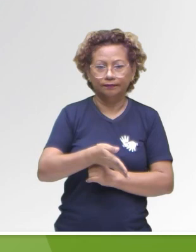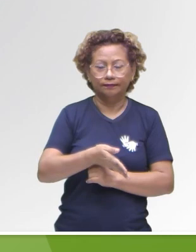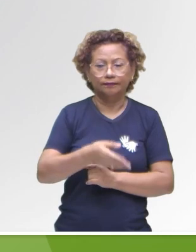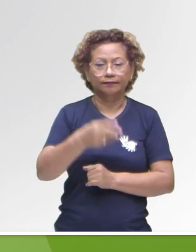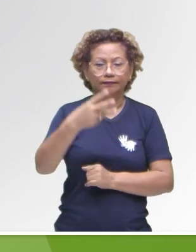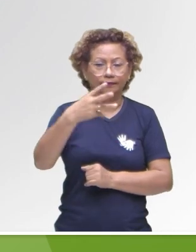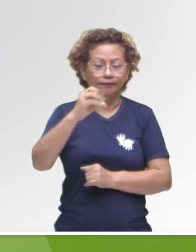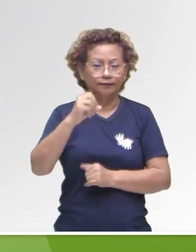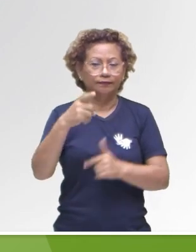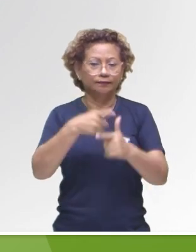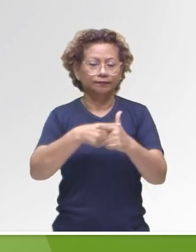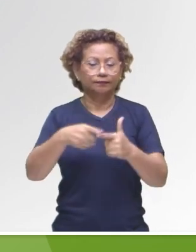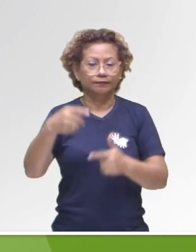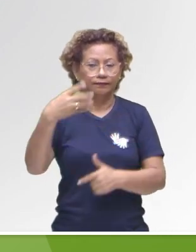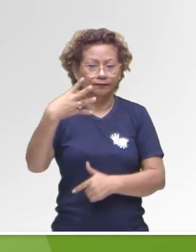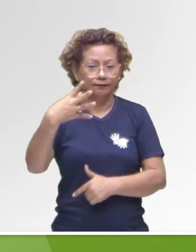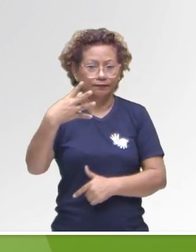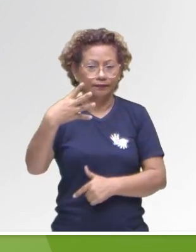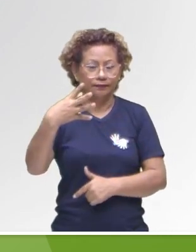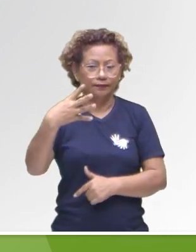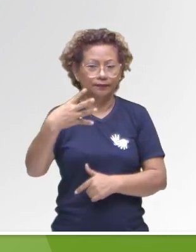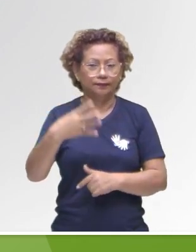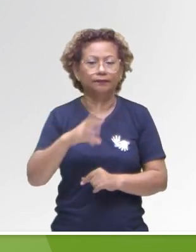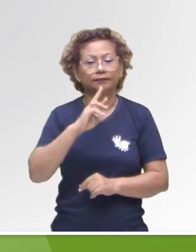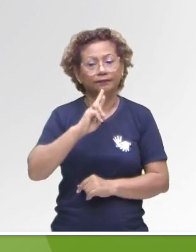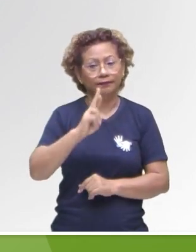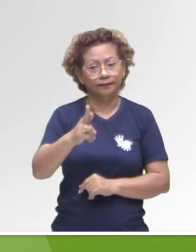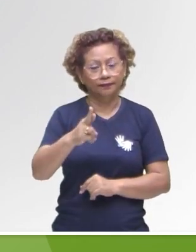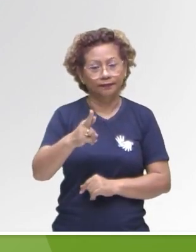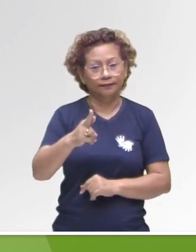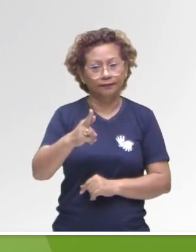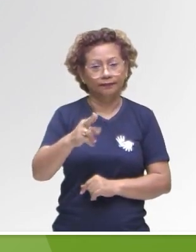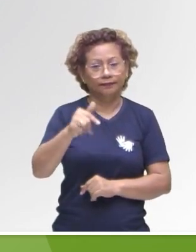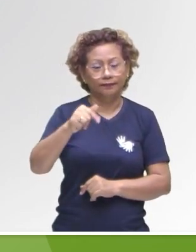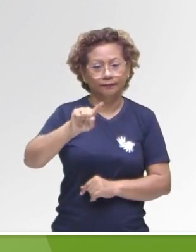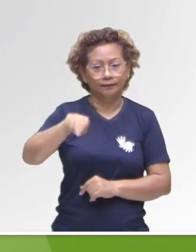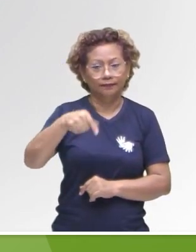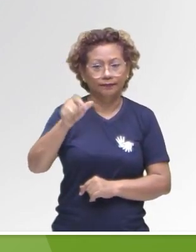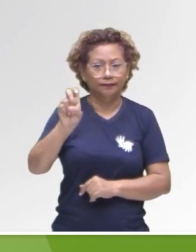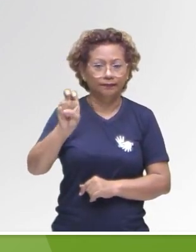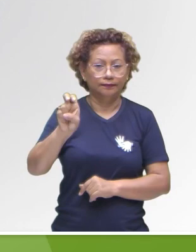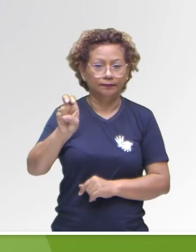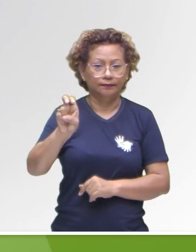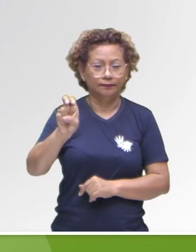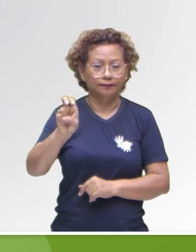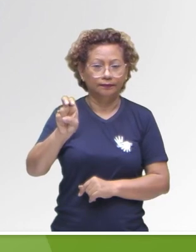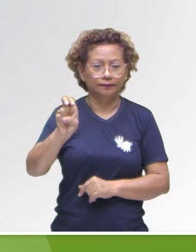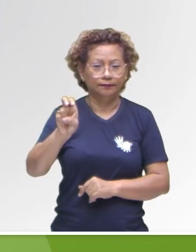por 4 é igual a 7,5